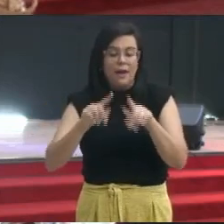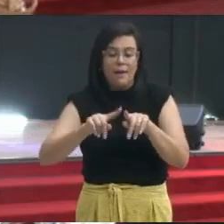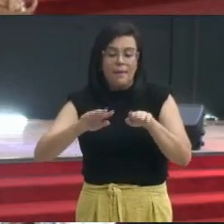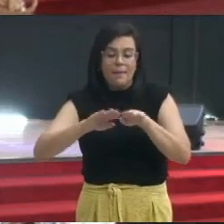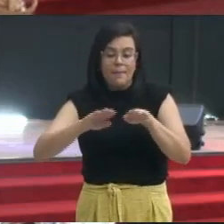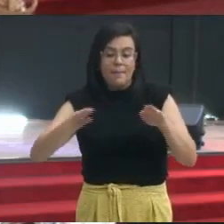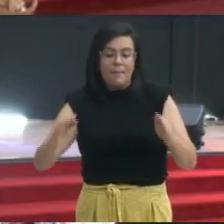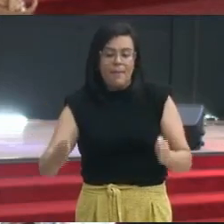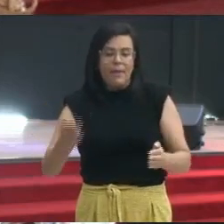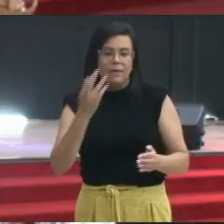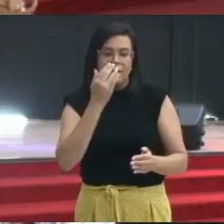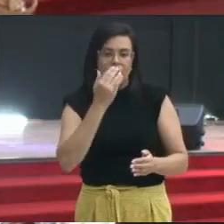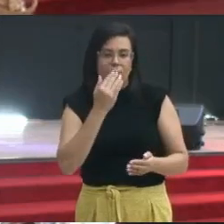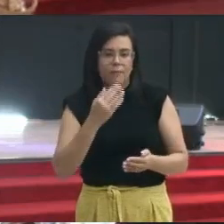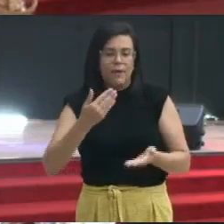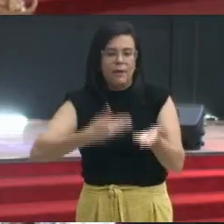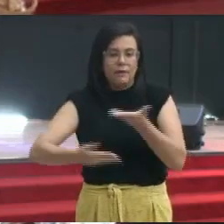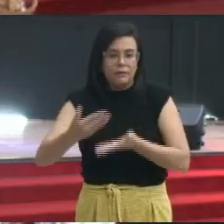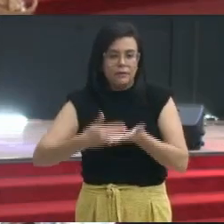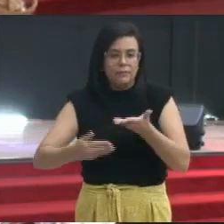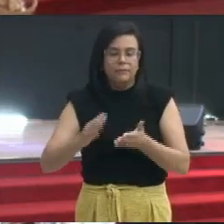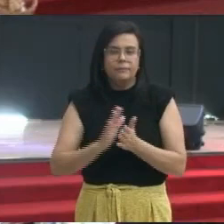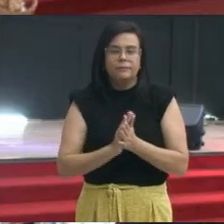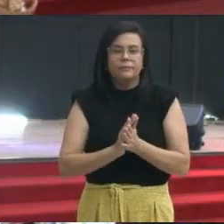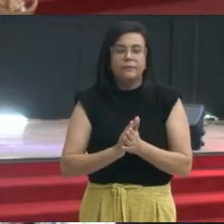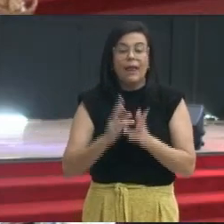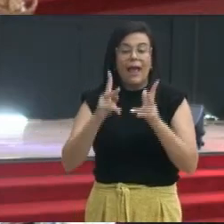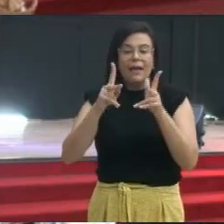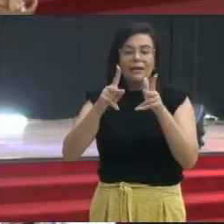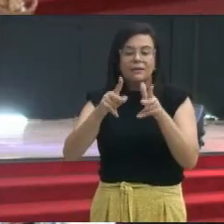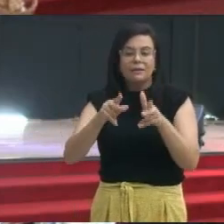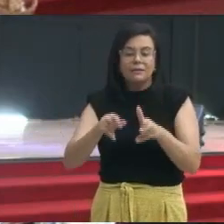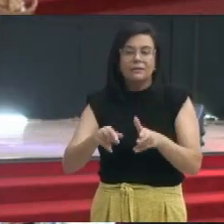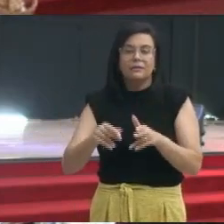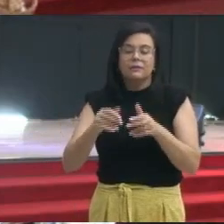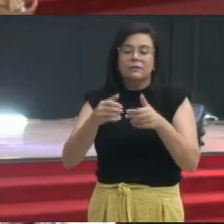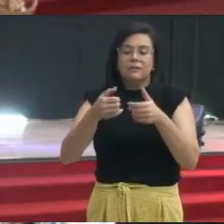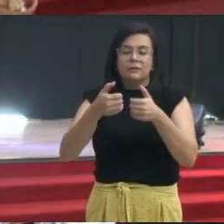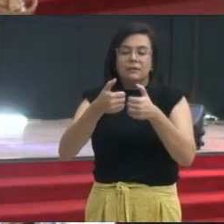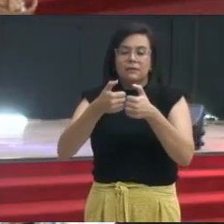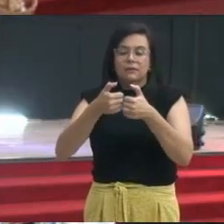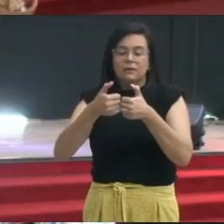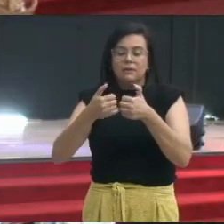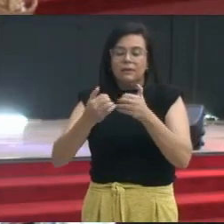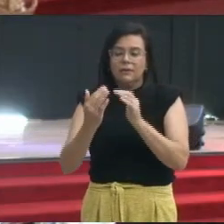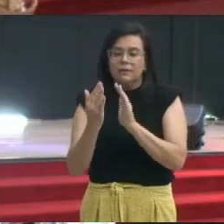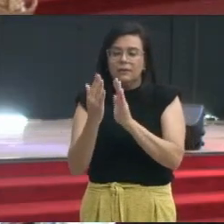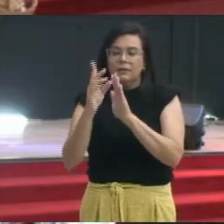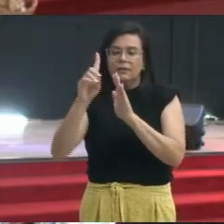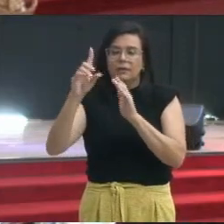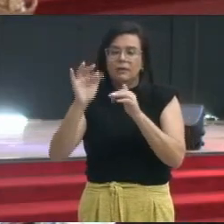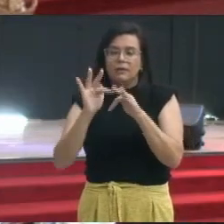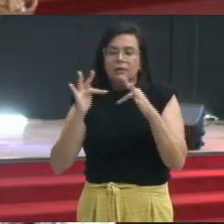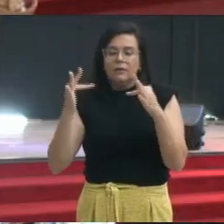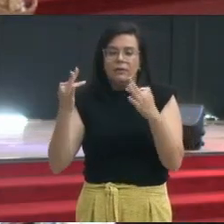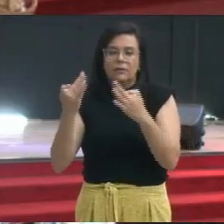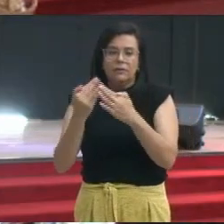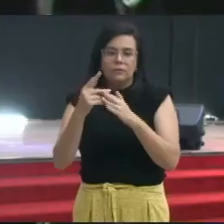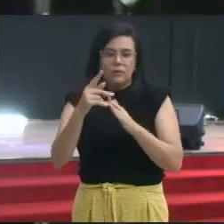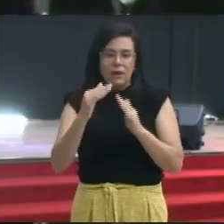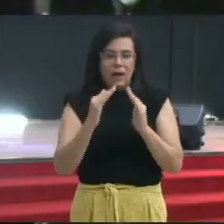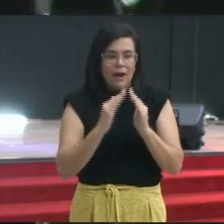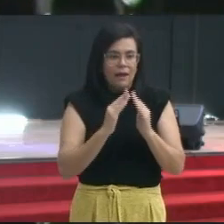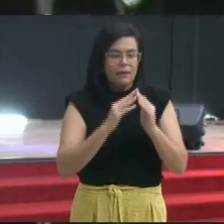estar no relacionamento. Assim ficou a arca de Deus, a presença de Deus com a família, com a sua casa, a